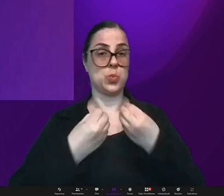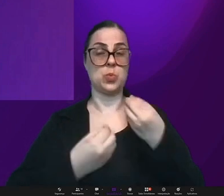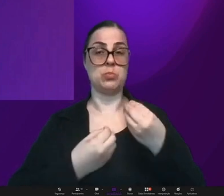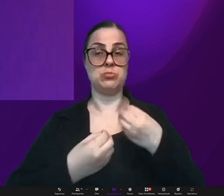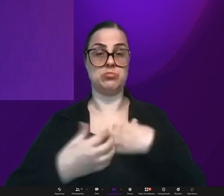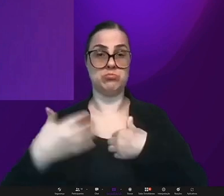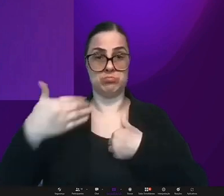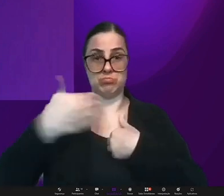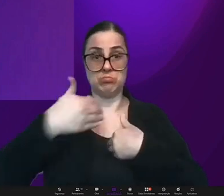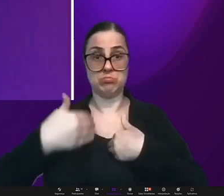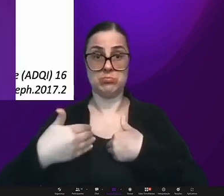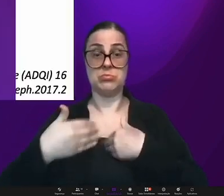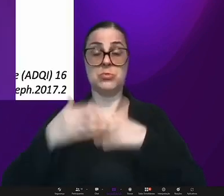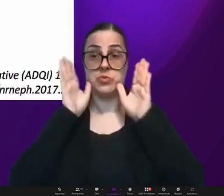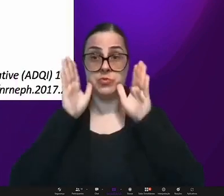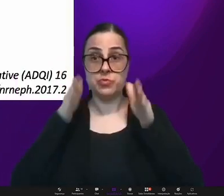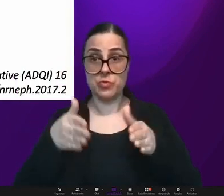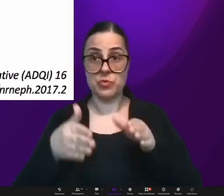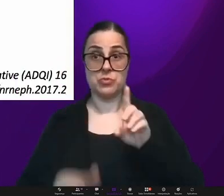ultrafiltração.